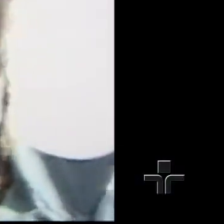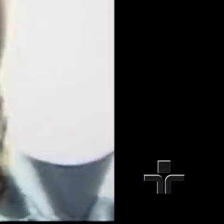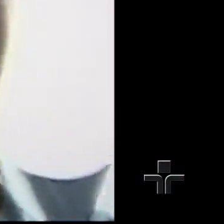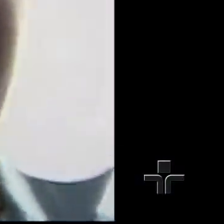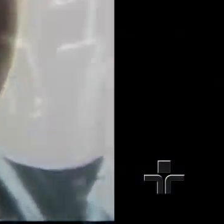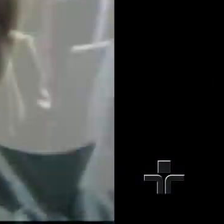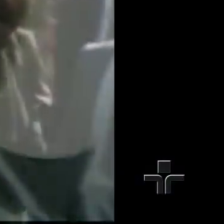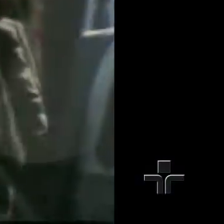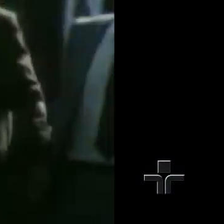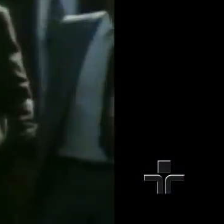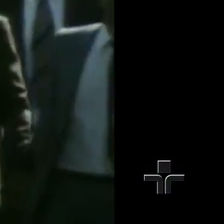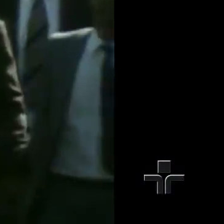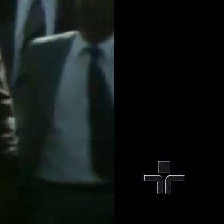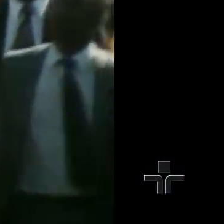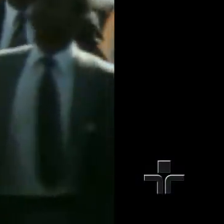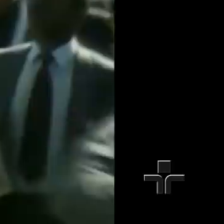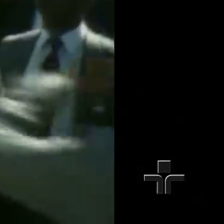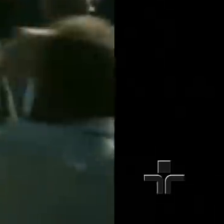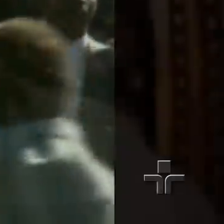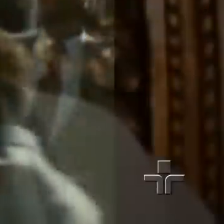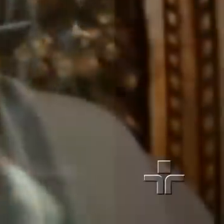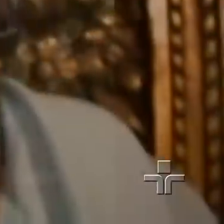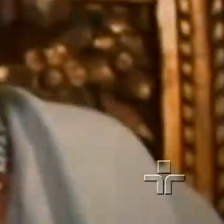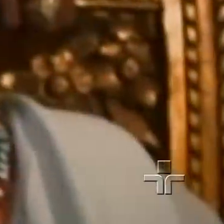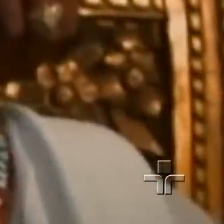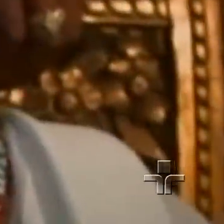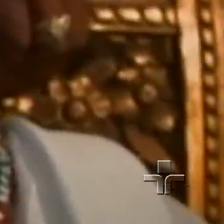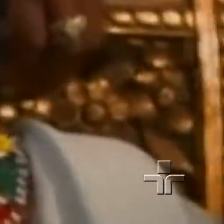Pretoria has failed to rule our country.